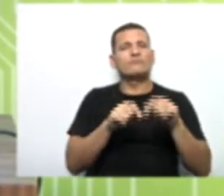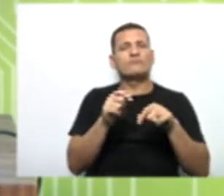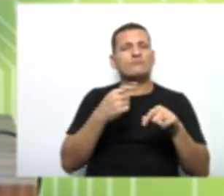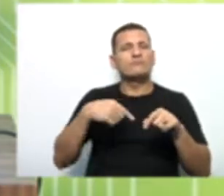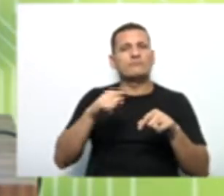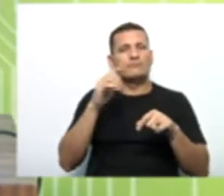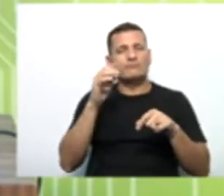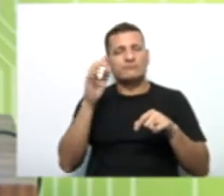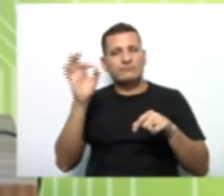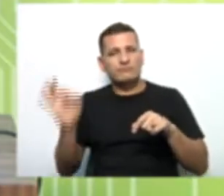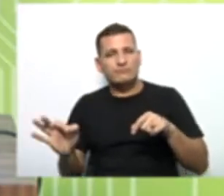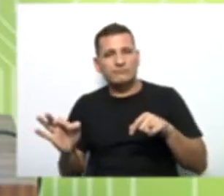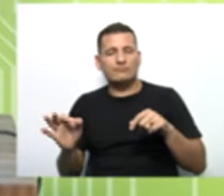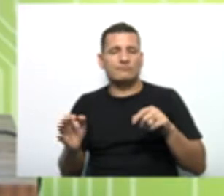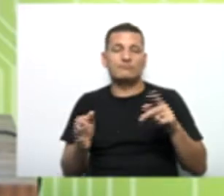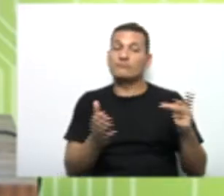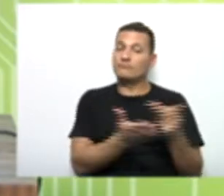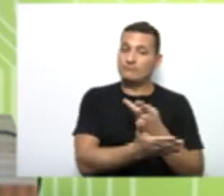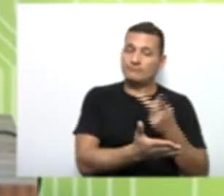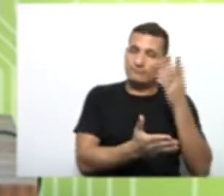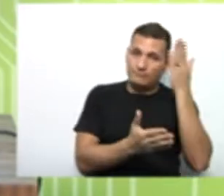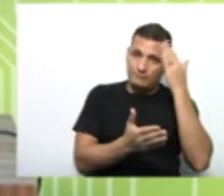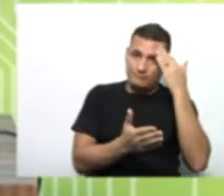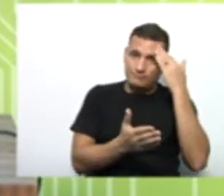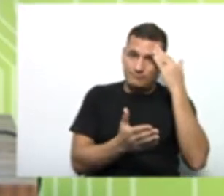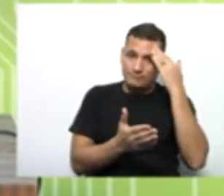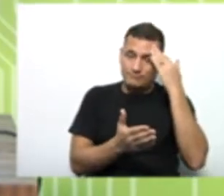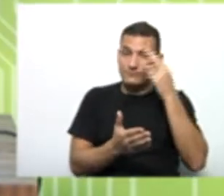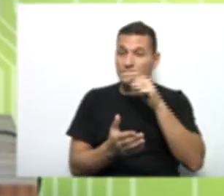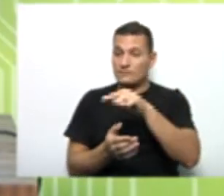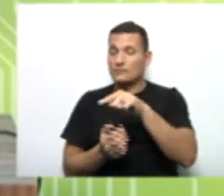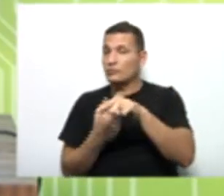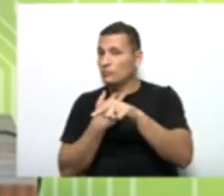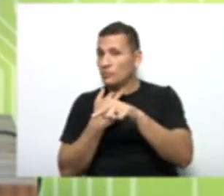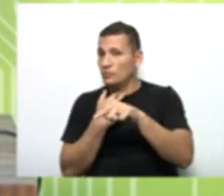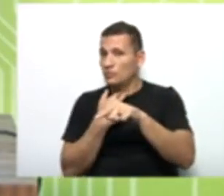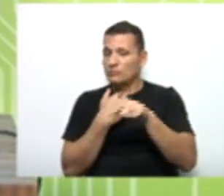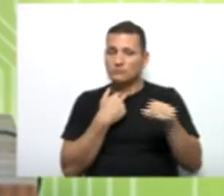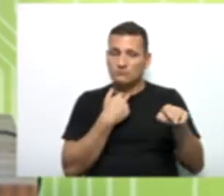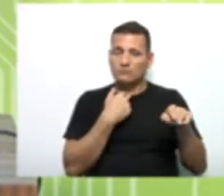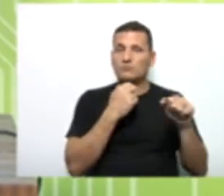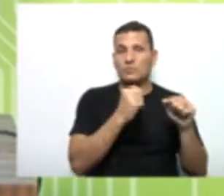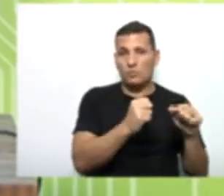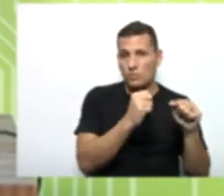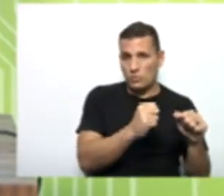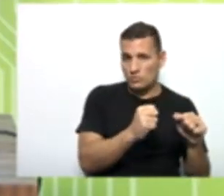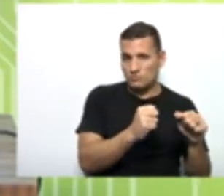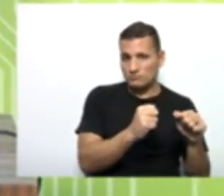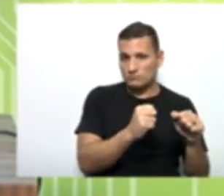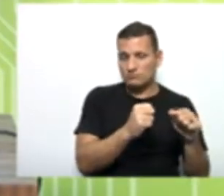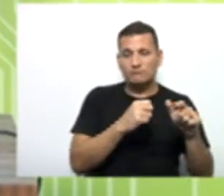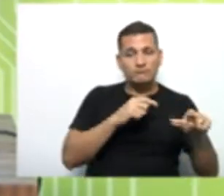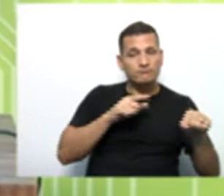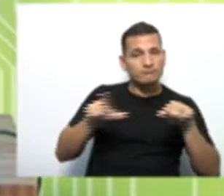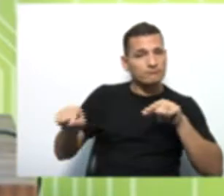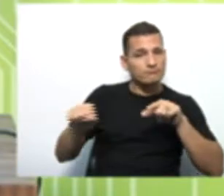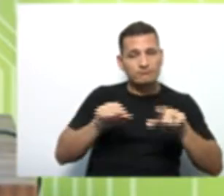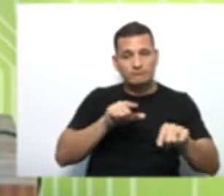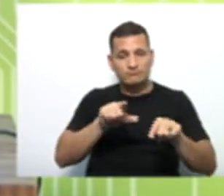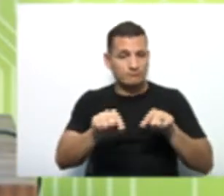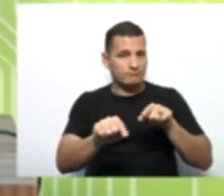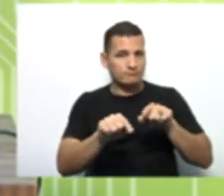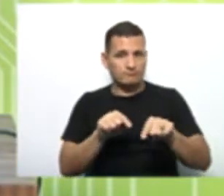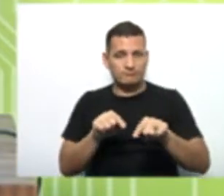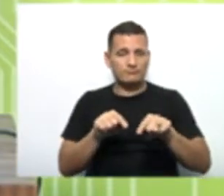isso daqui é certo, aquilo ali é errado, não pode fazer isso, ah, isso aqui pode fazer. Já a ética,